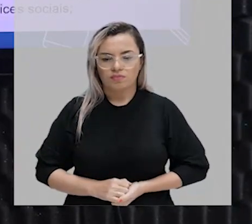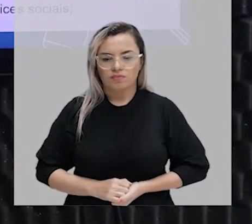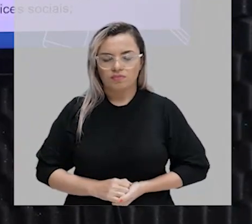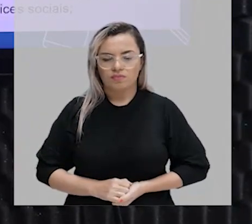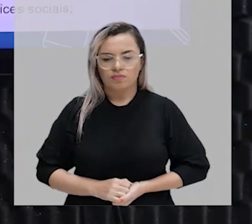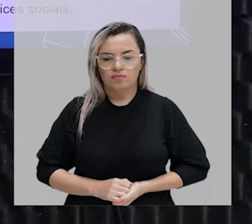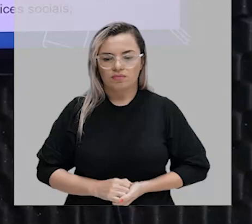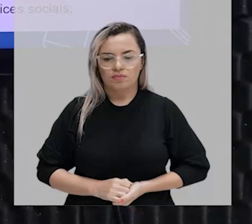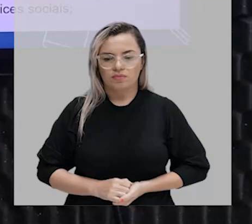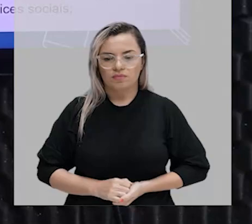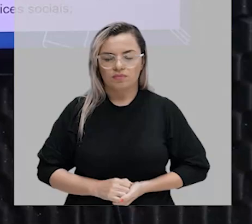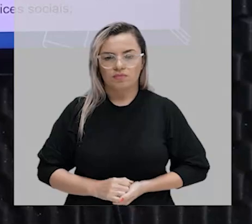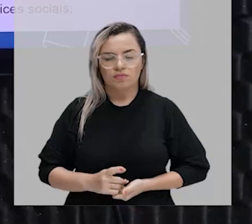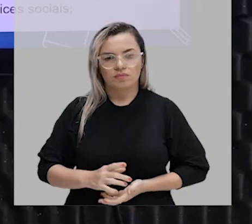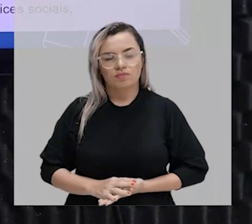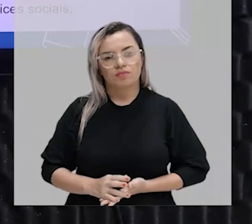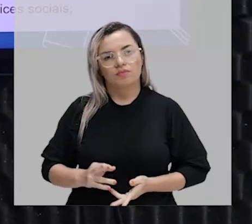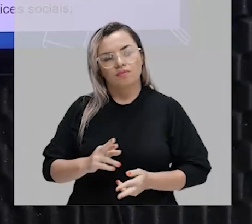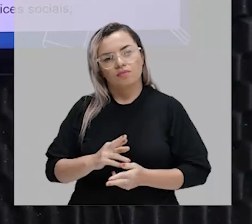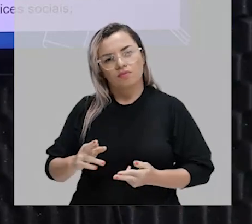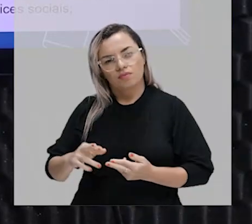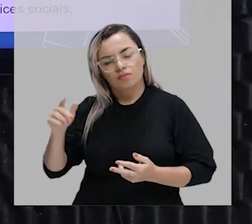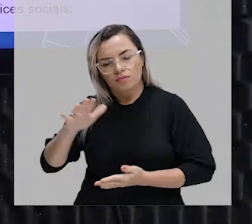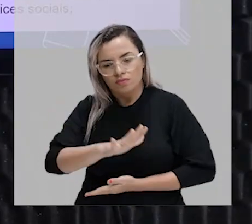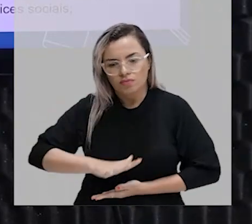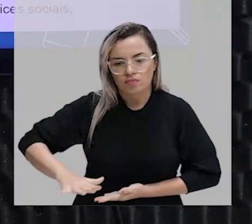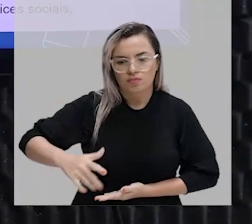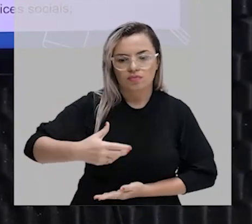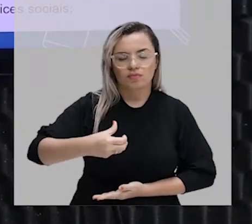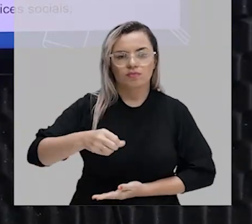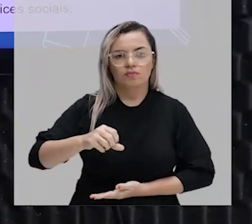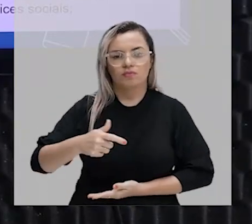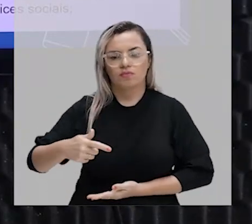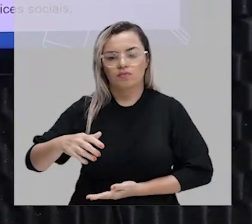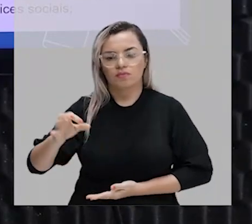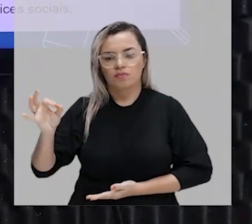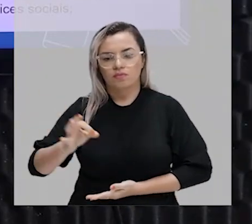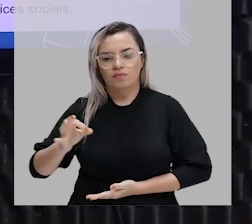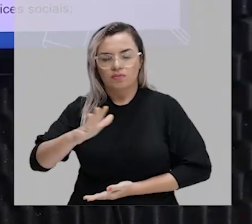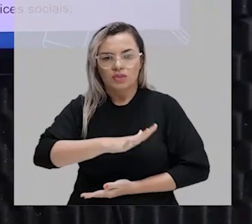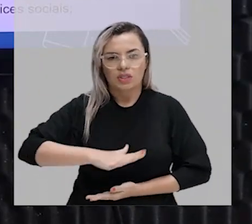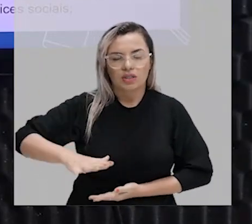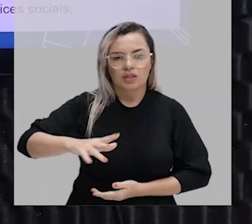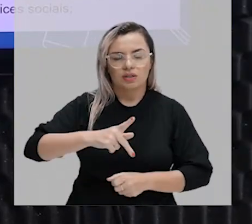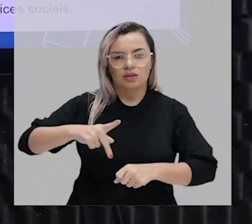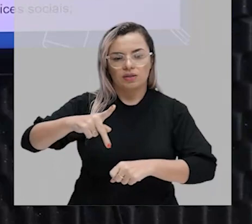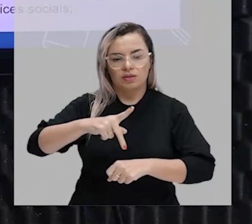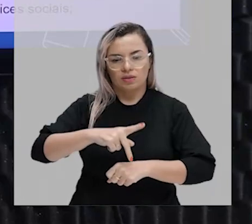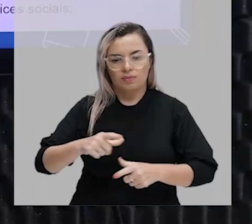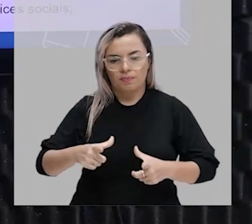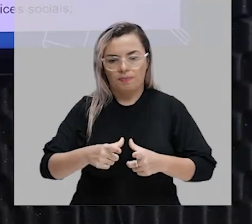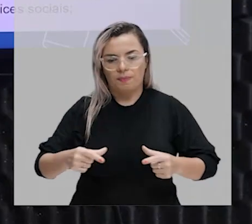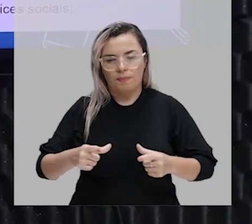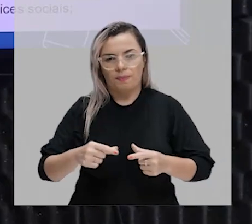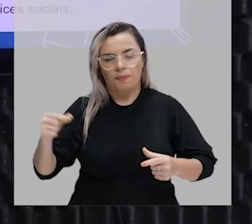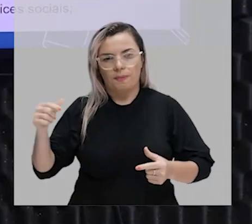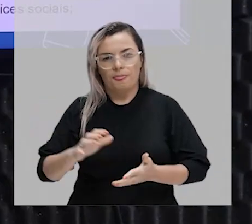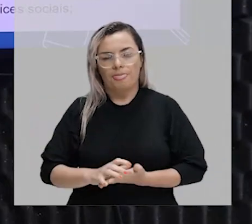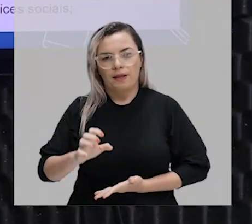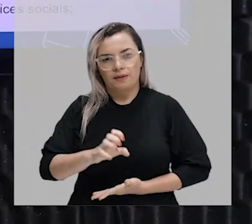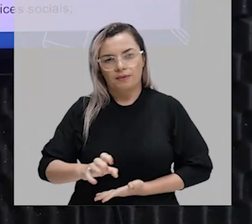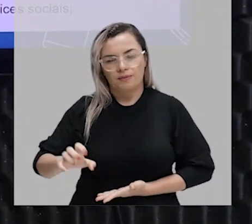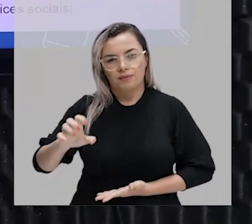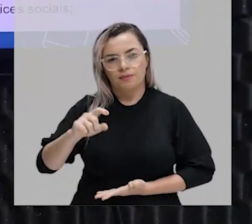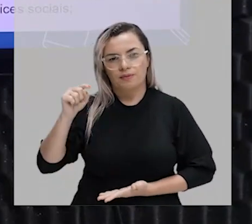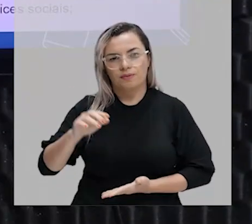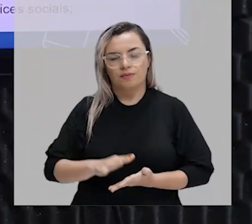Kyushu, tá? Que vai ali corresponder por 97% da área desse país, tá certo? Esse país que está situado numa região